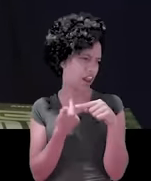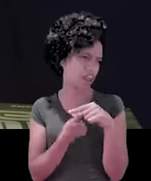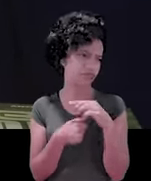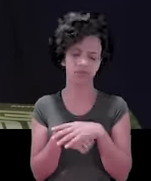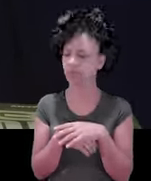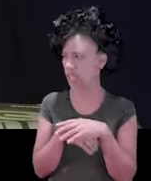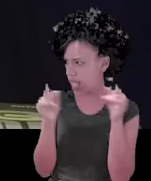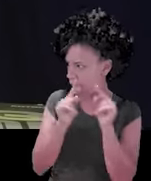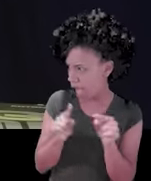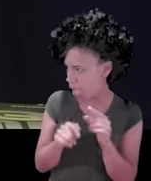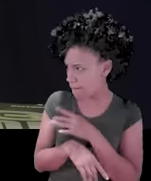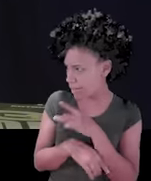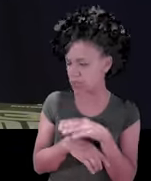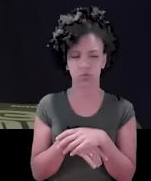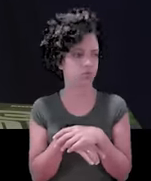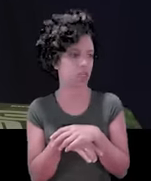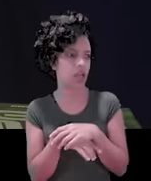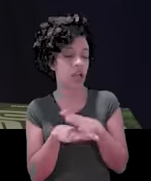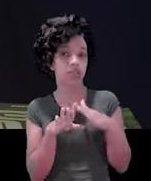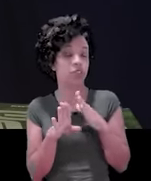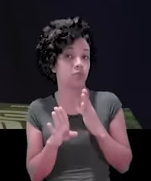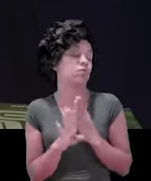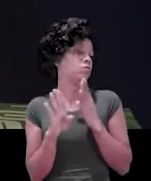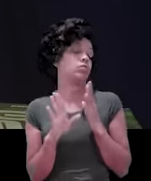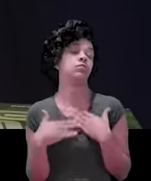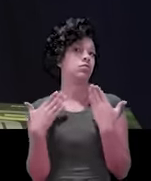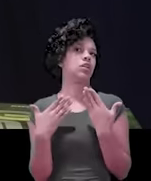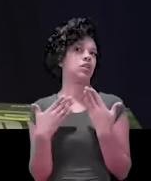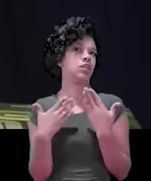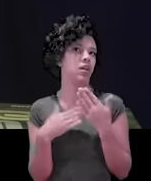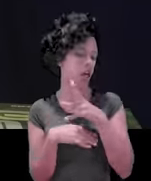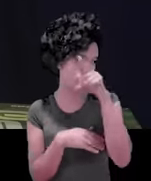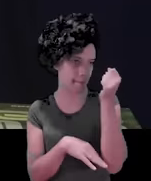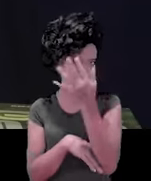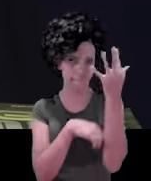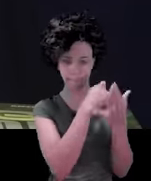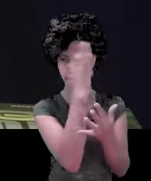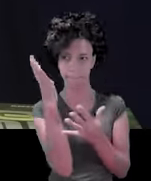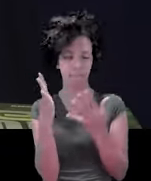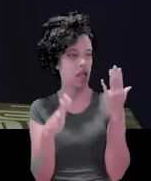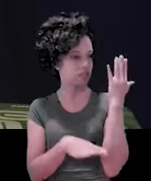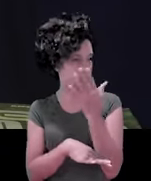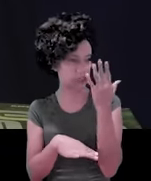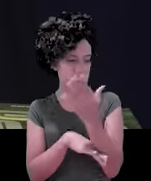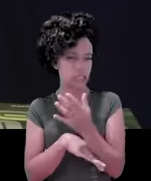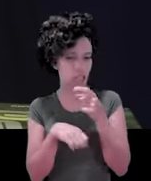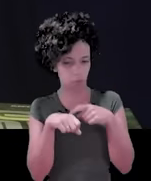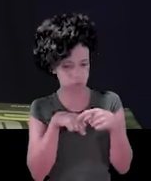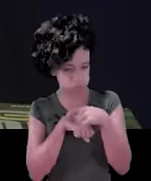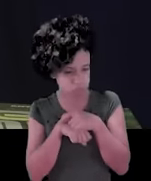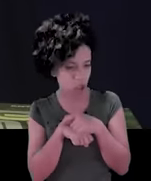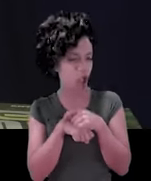raios e não tinha medo Claro tamo junto mais gostava a maleta alguns enorme João Castanheira pode ter 40